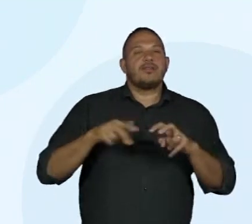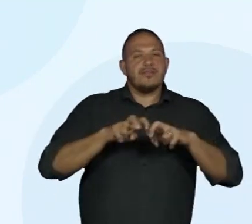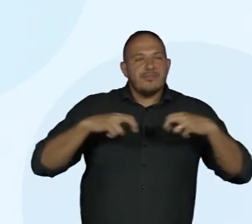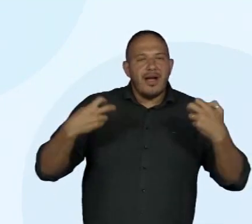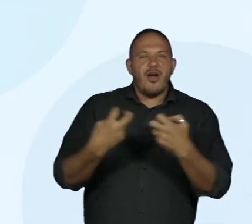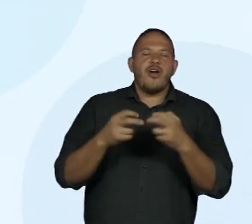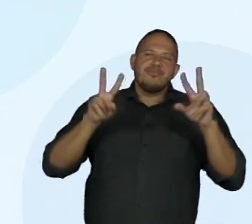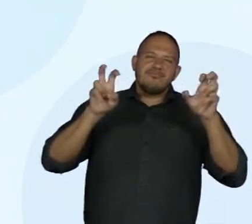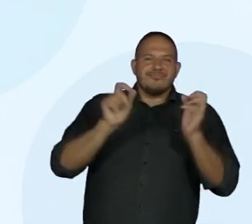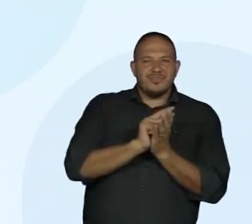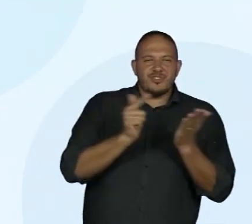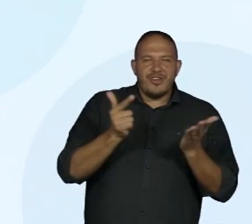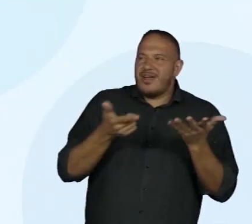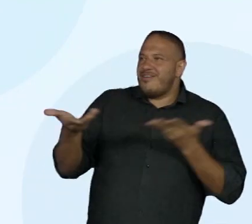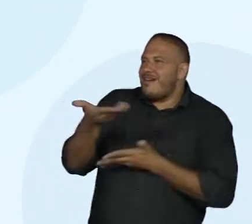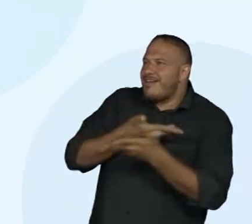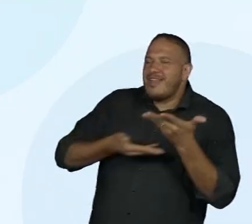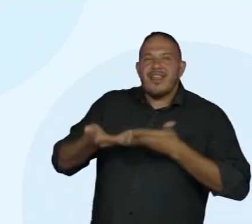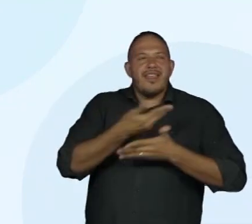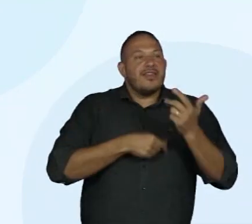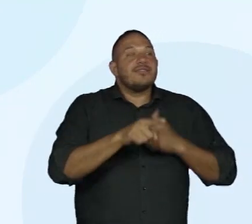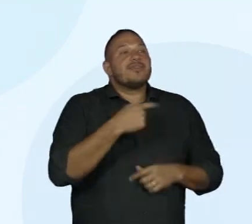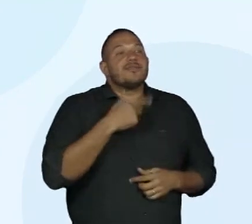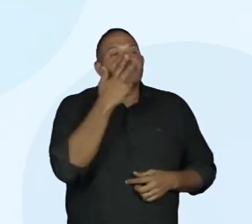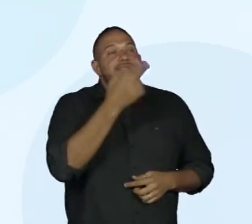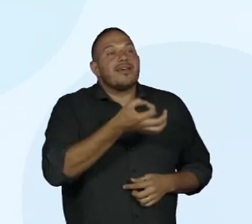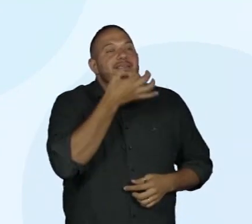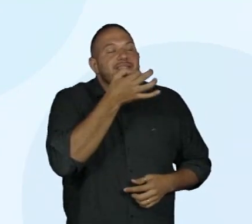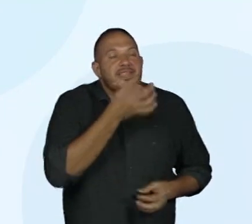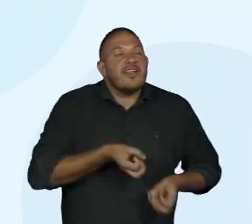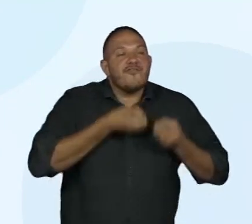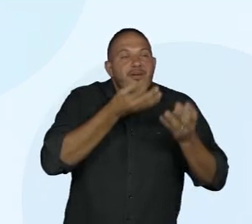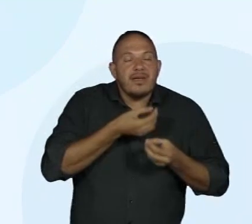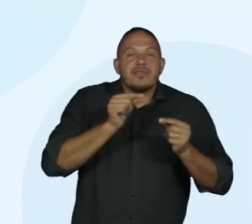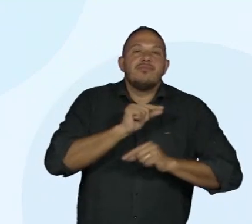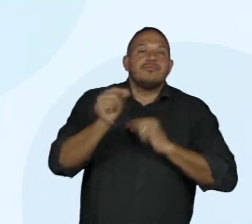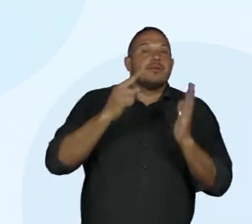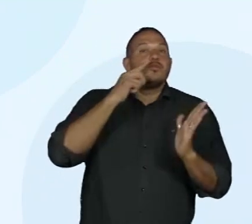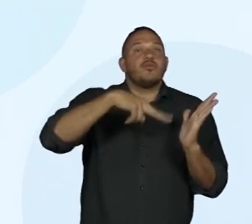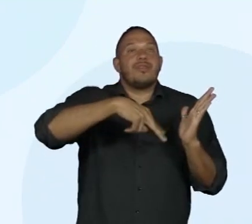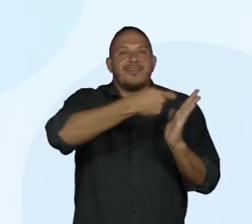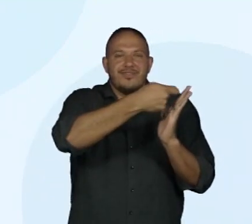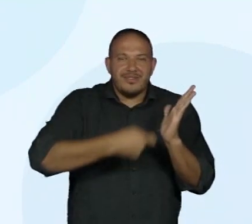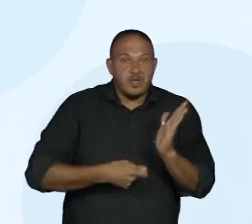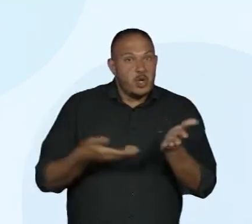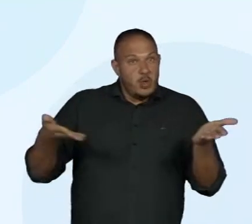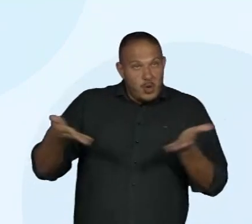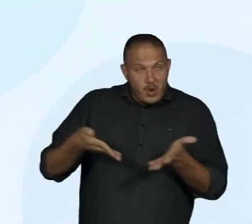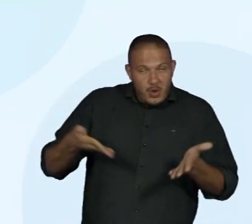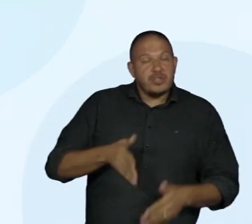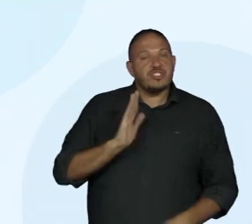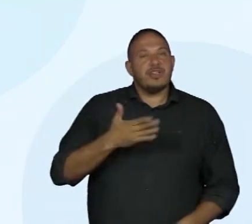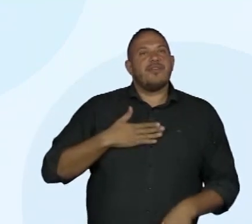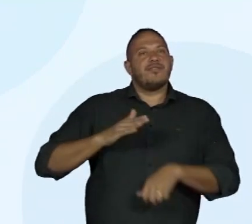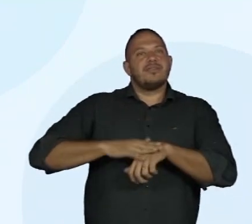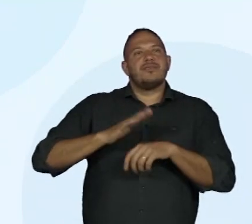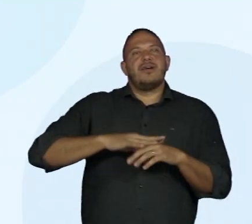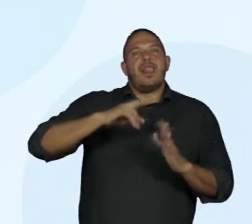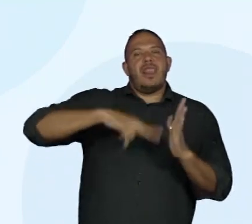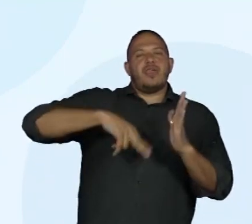jornal, compartilhamento de impressões e informações sobre o texto lido. E hoje vamos realizar uma